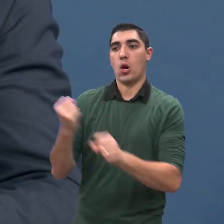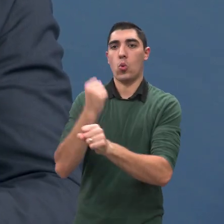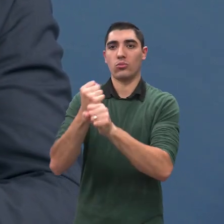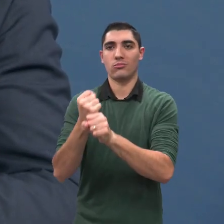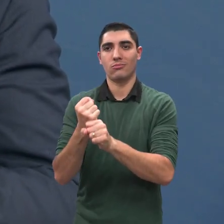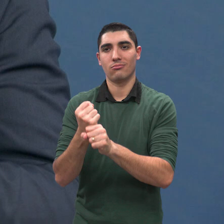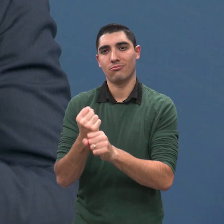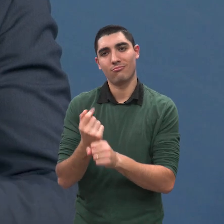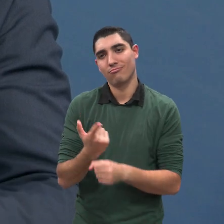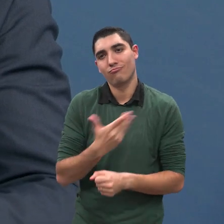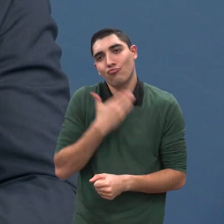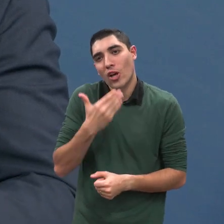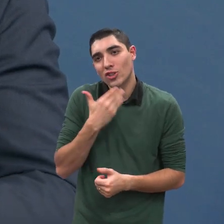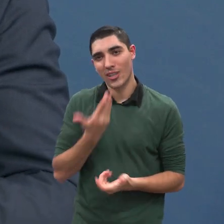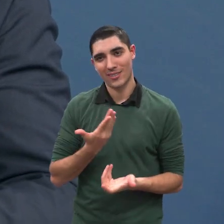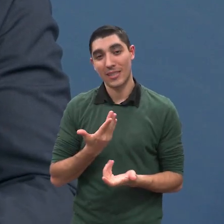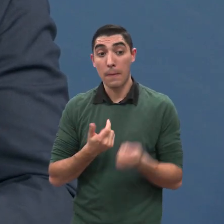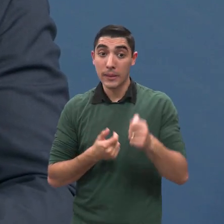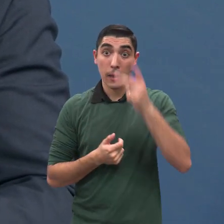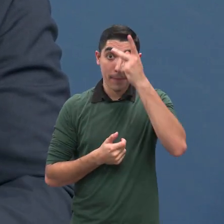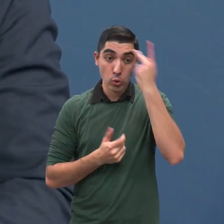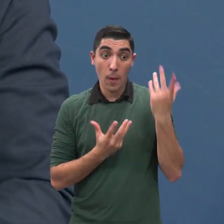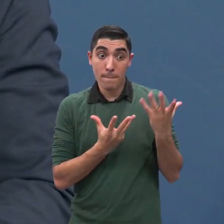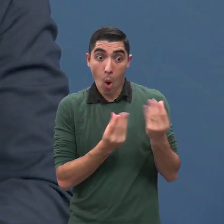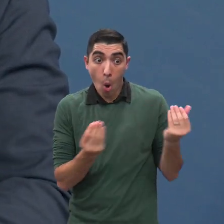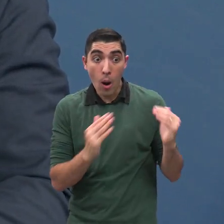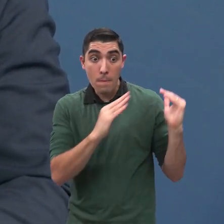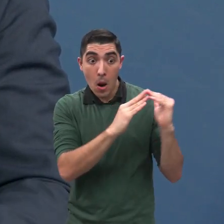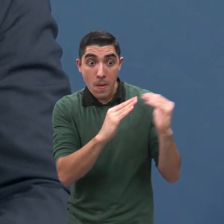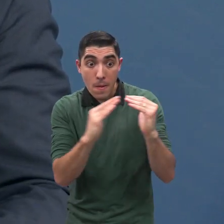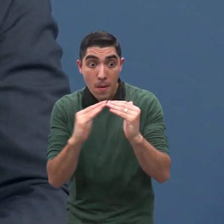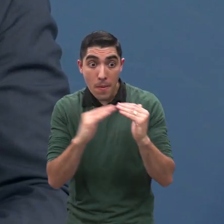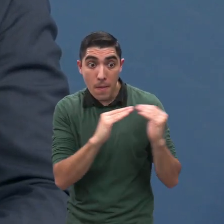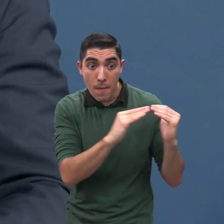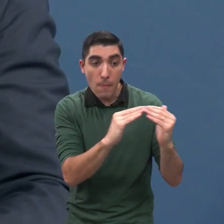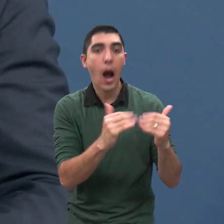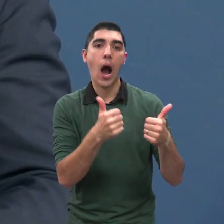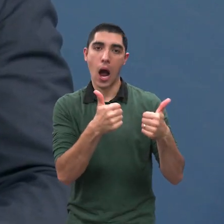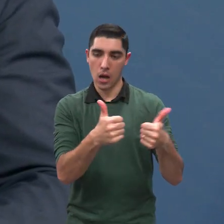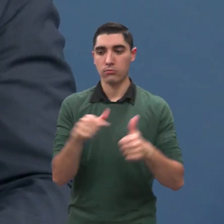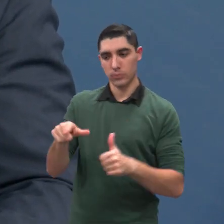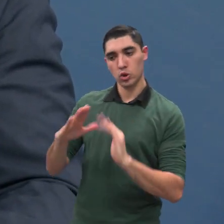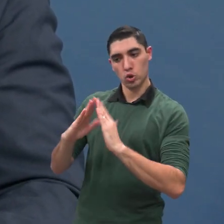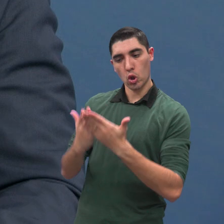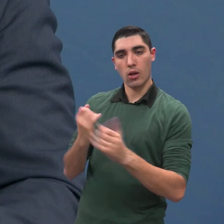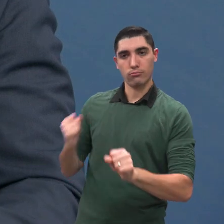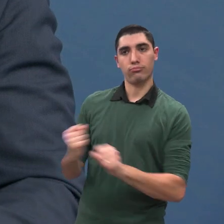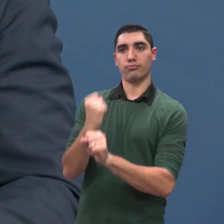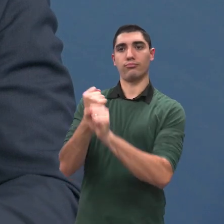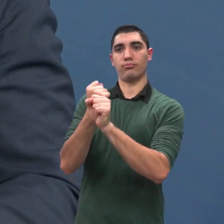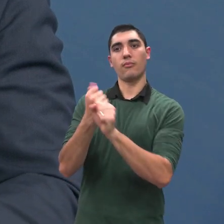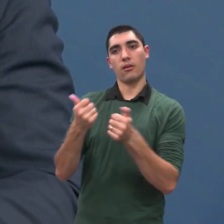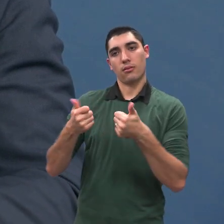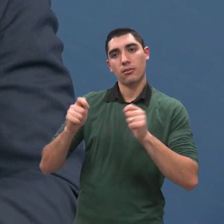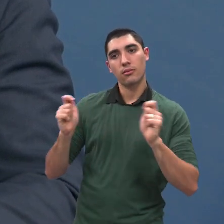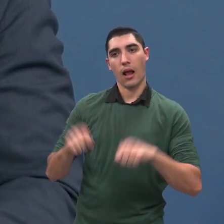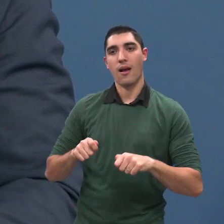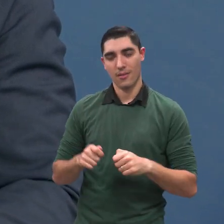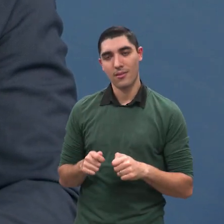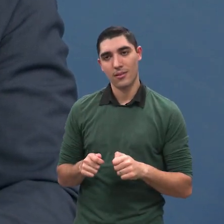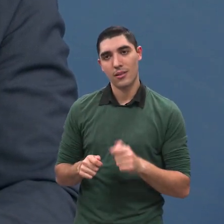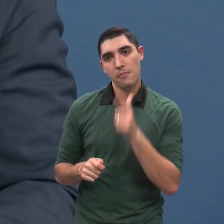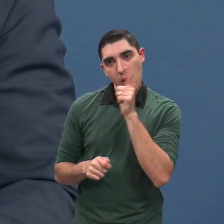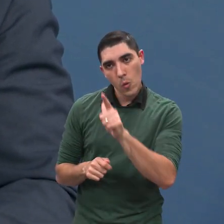ele vai crescendo o número da população ali e assim que tiver o momento